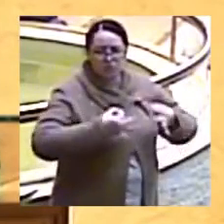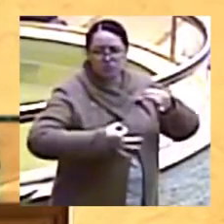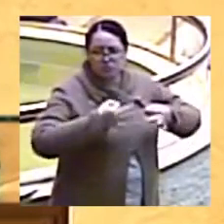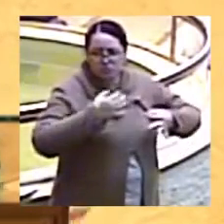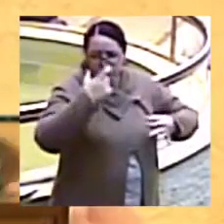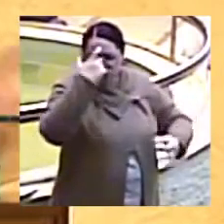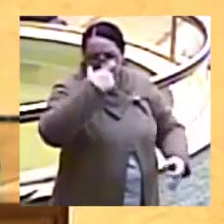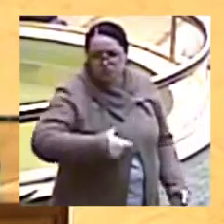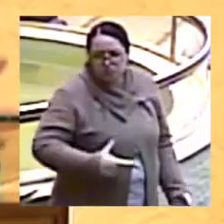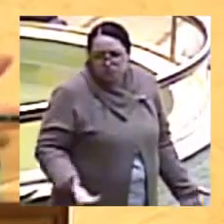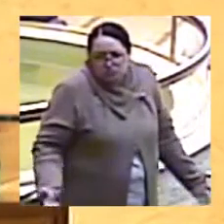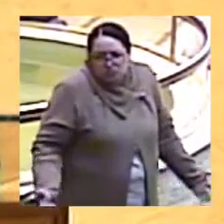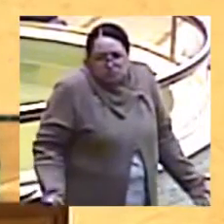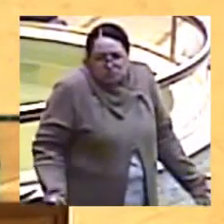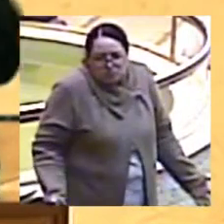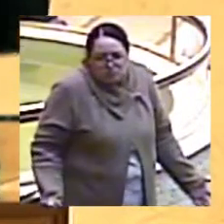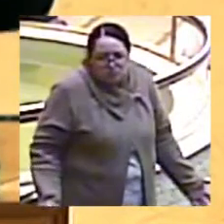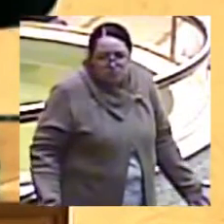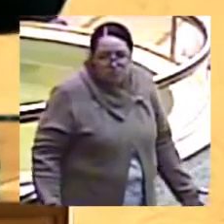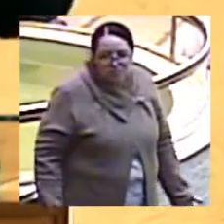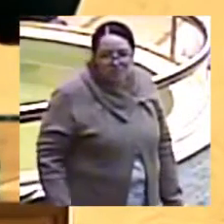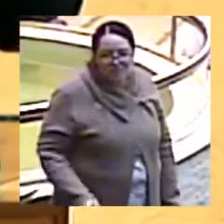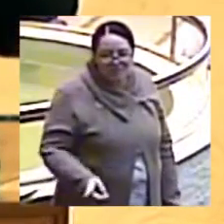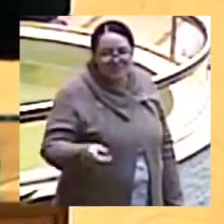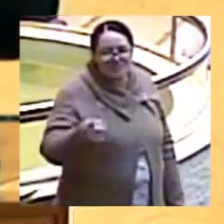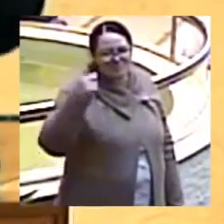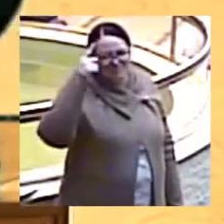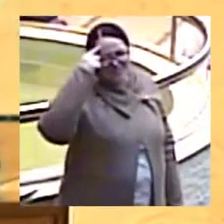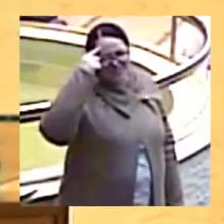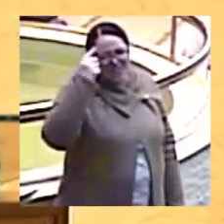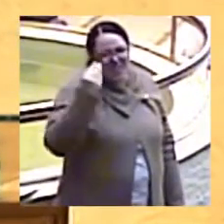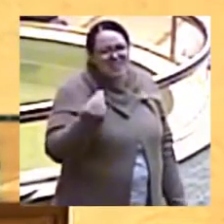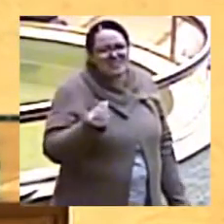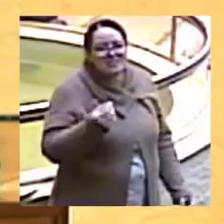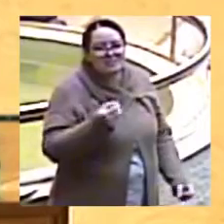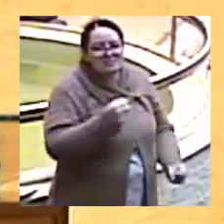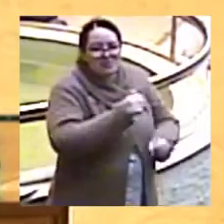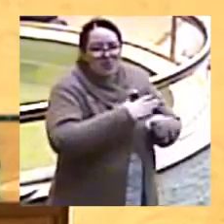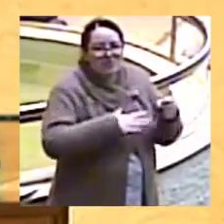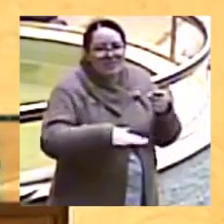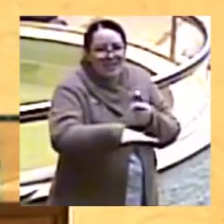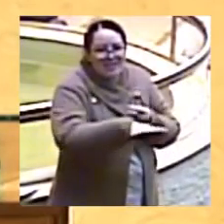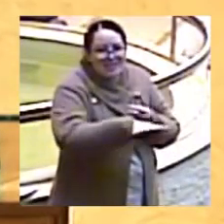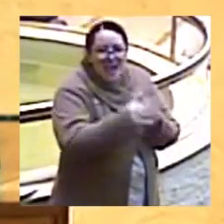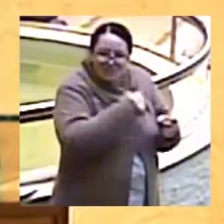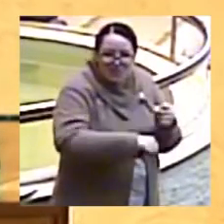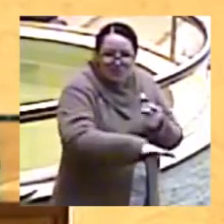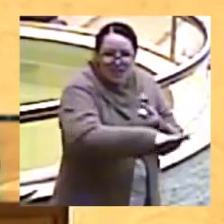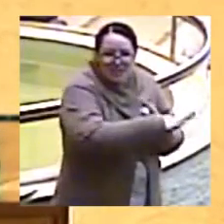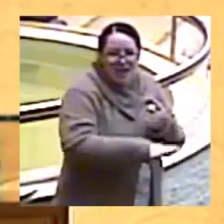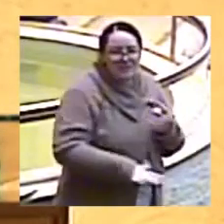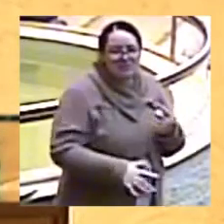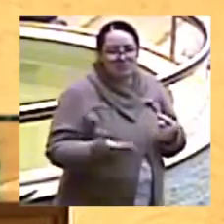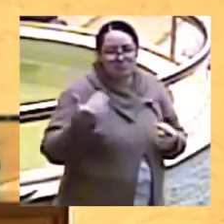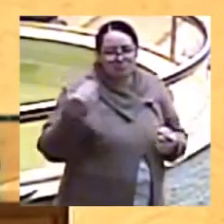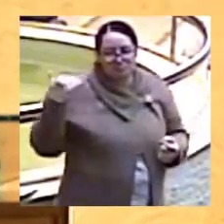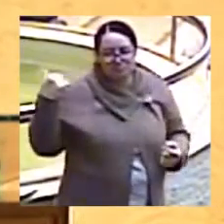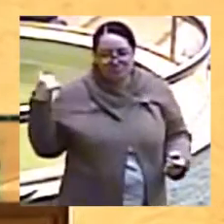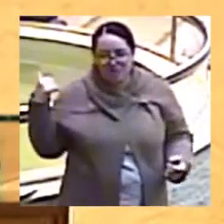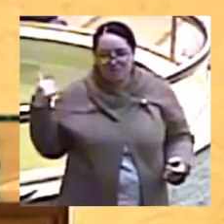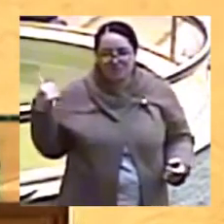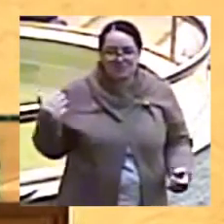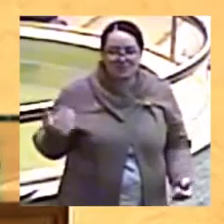Aí você faz uma análise da sociedade em que nós vivemos, desde a queda da Bastilha em 1789,